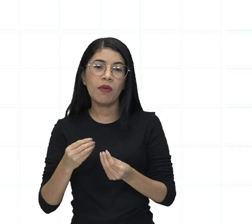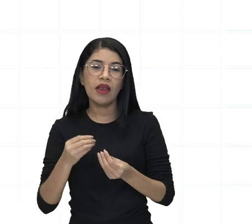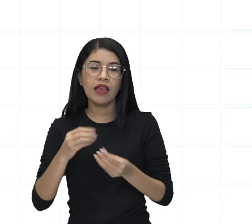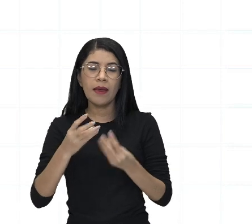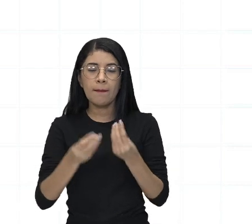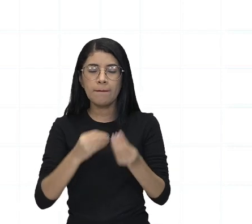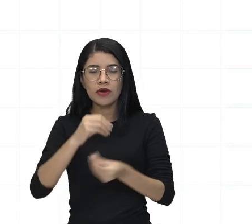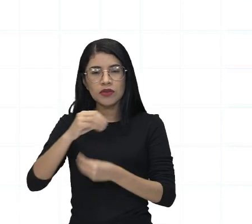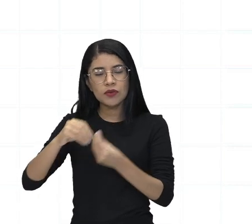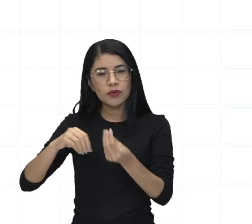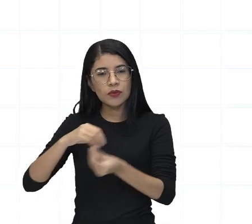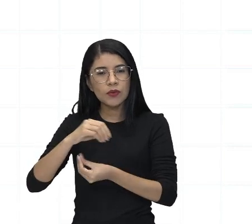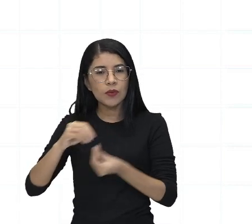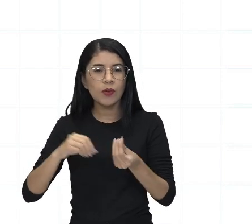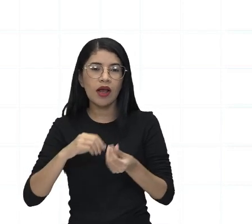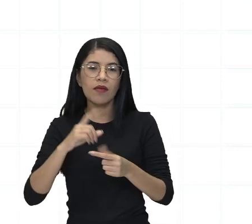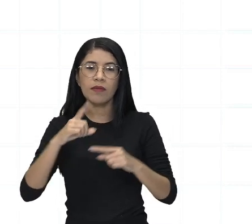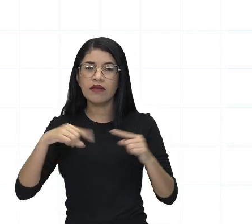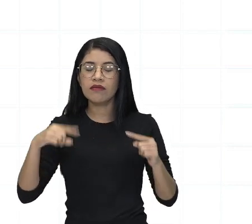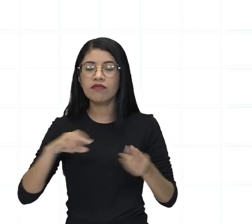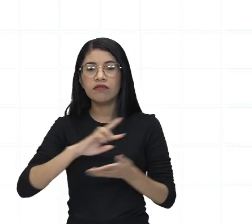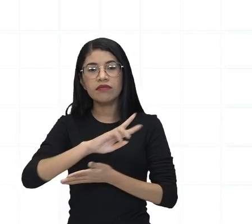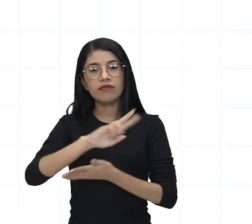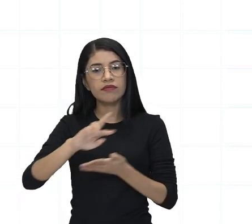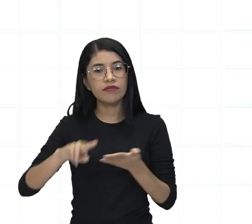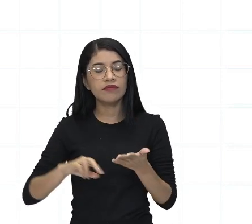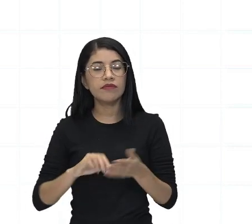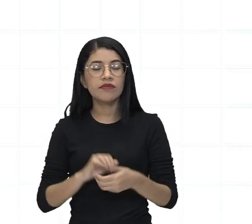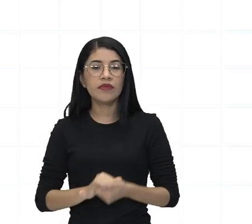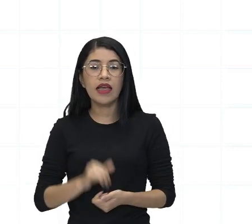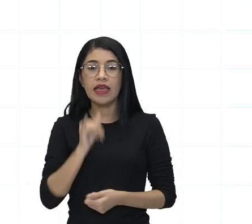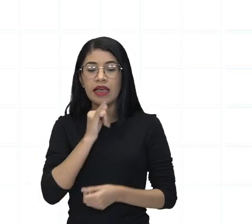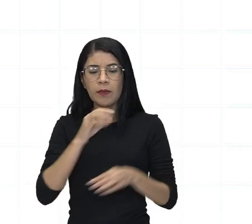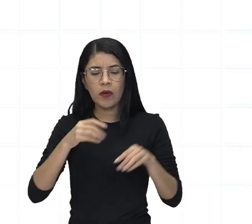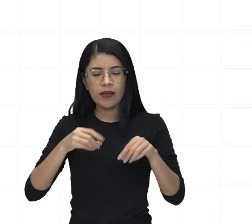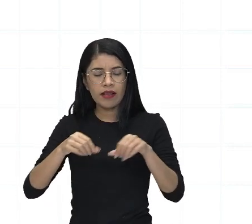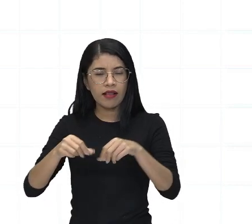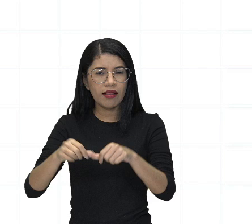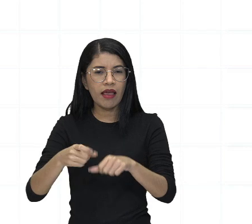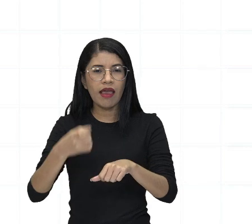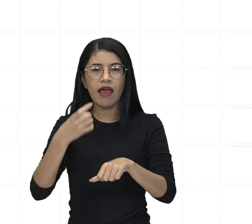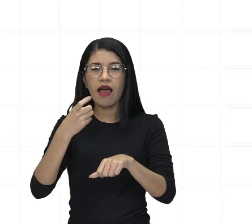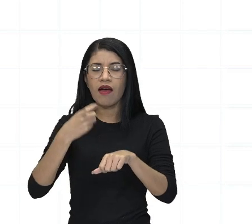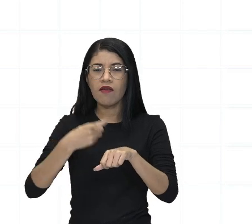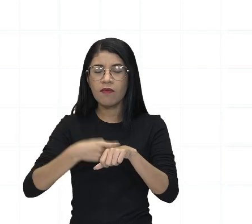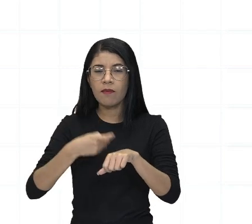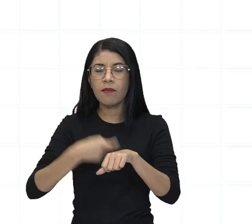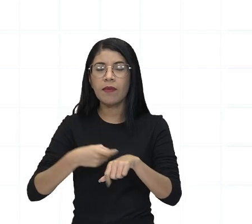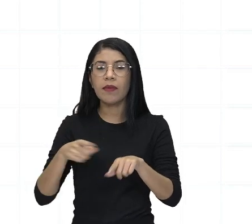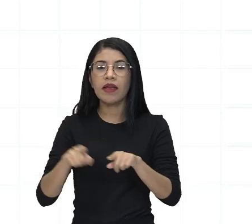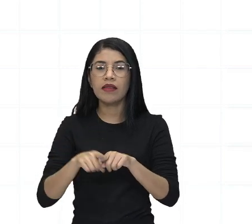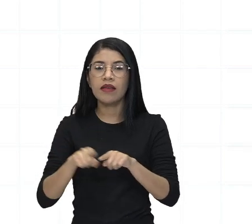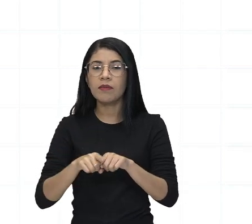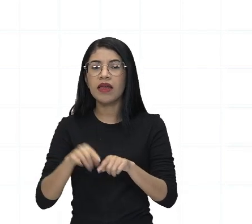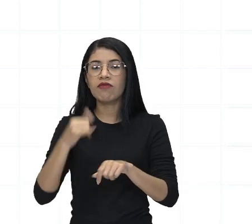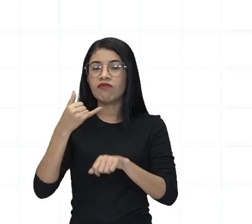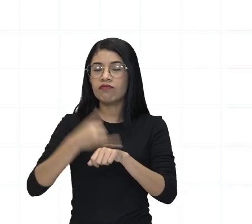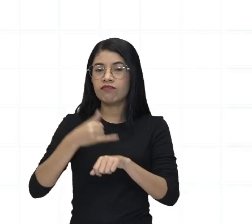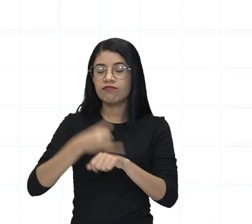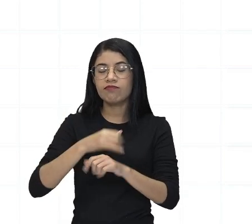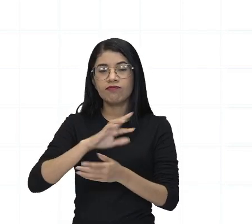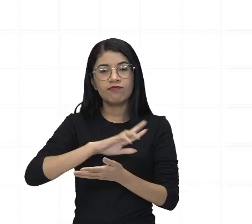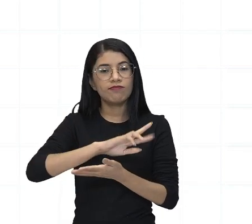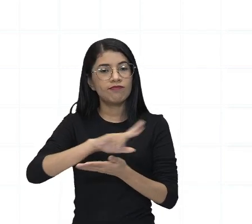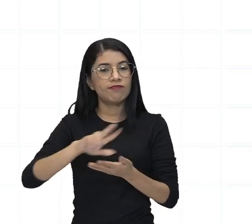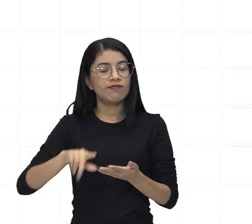clara de ovo e pigmentos naturais como terra, ferro, óxido, etc.